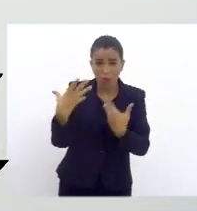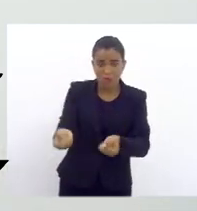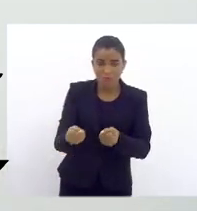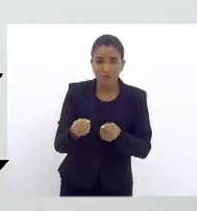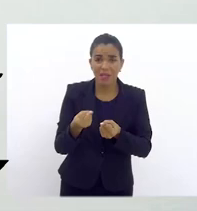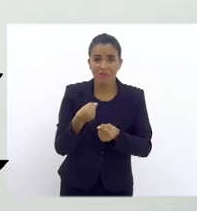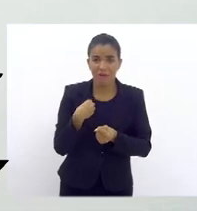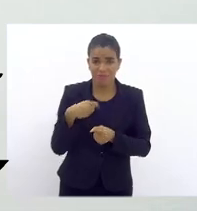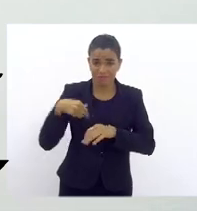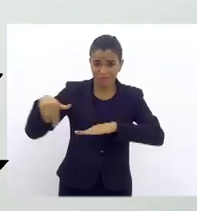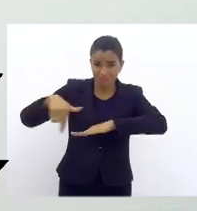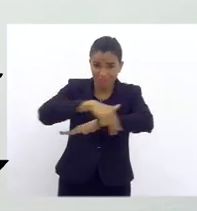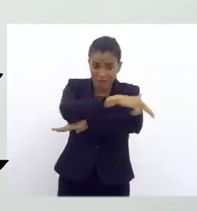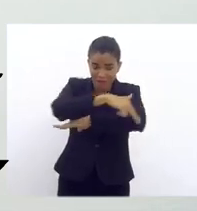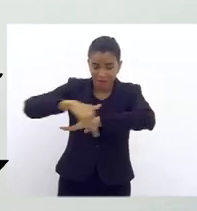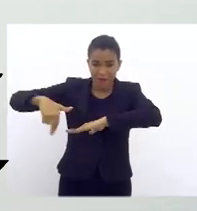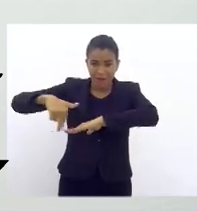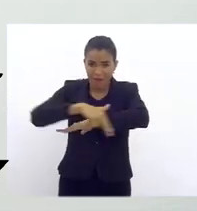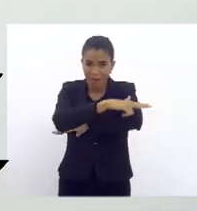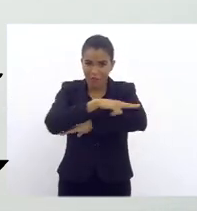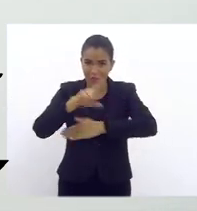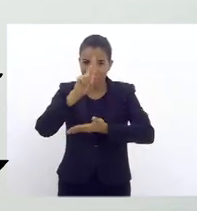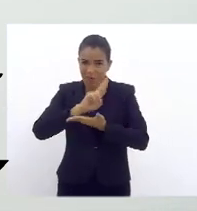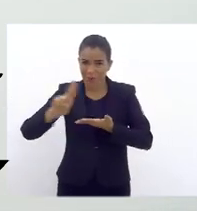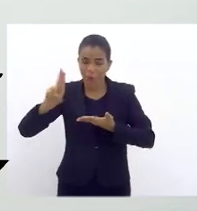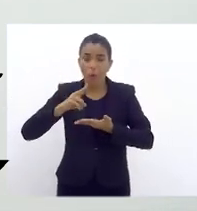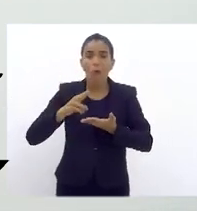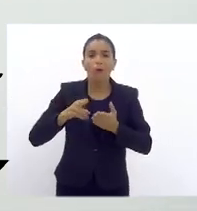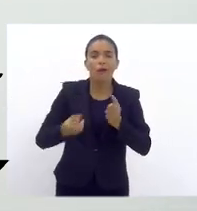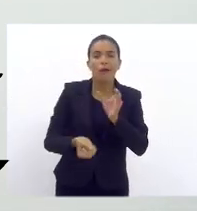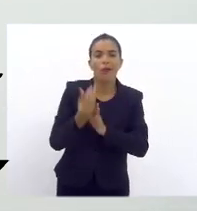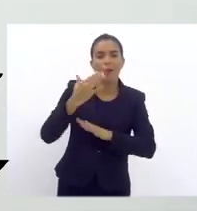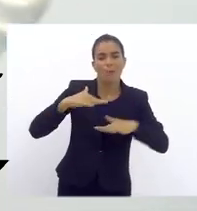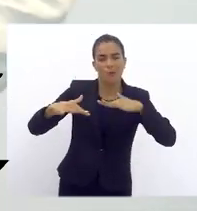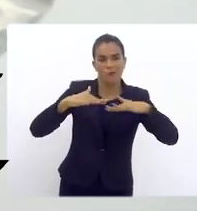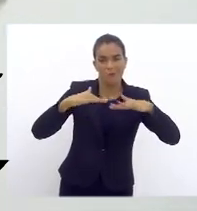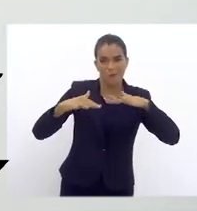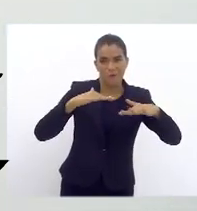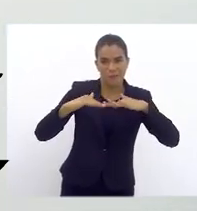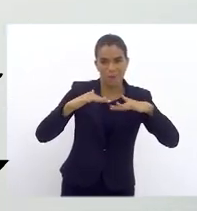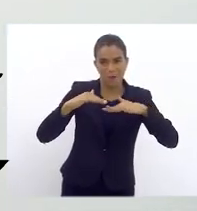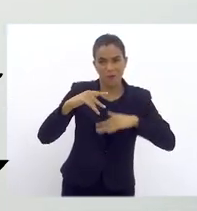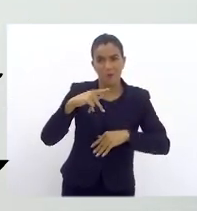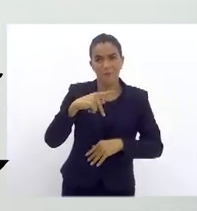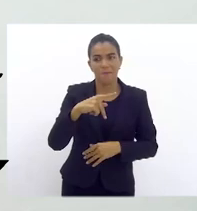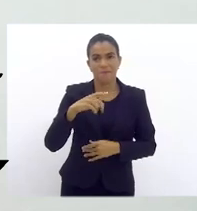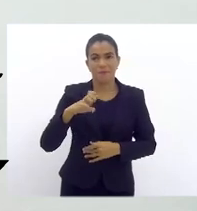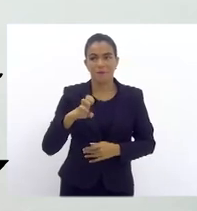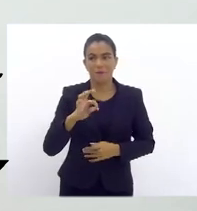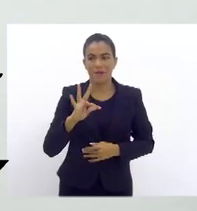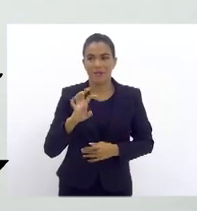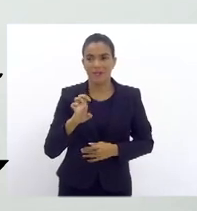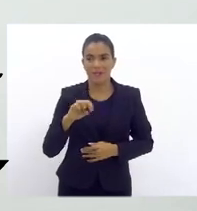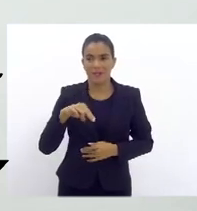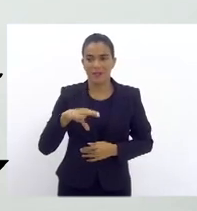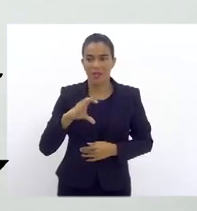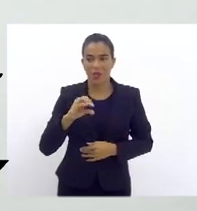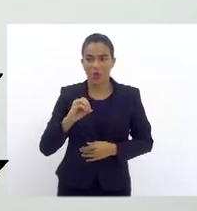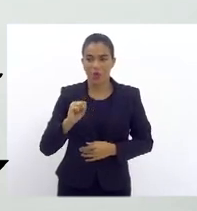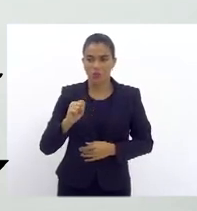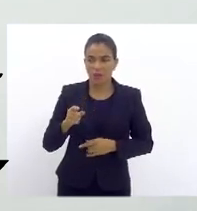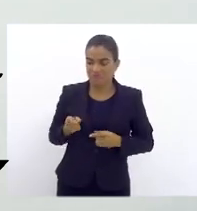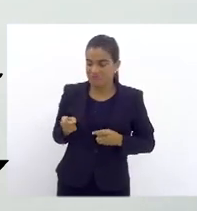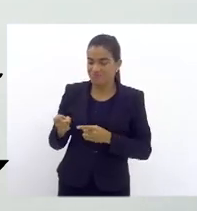começa a criar um Movimento Pentecostal 1906 e tu sabe que o Movimento Pentecostal que a maioria eram pretos eram chamados